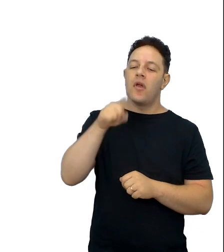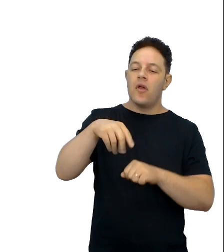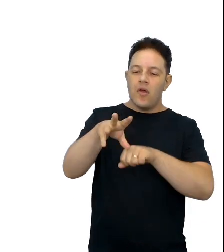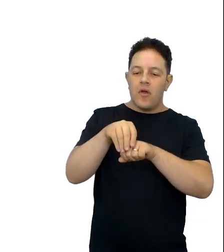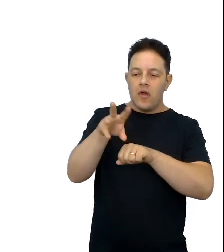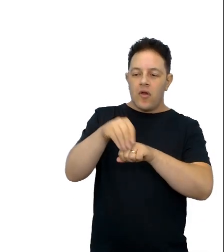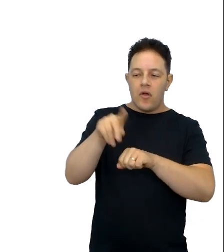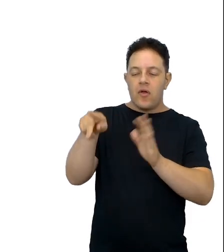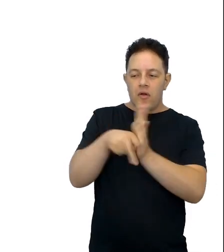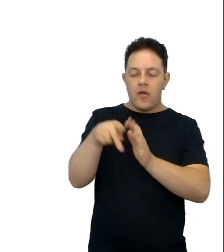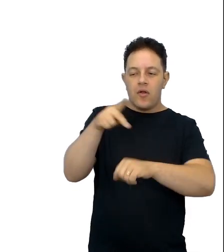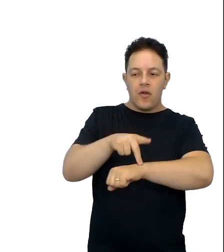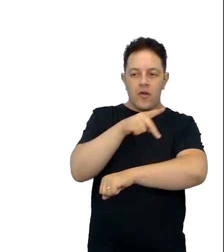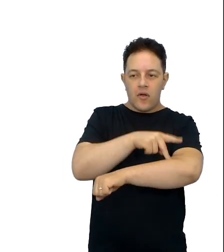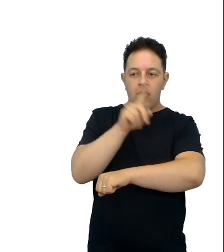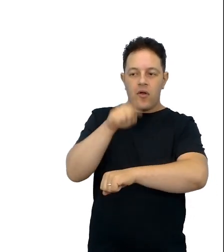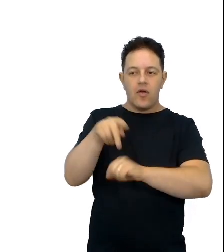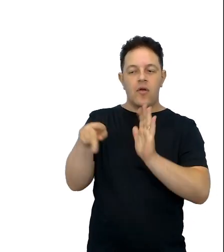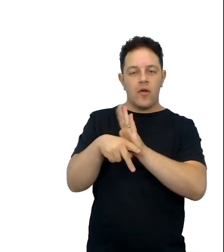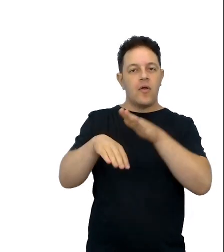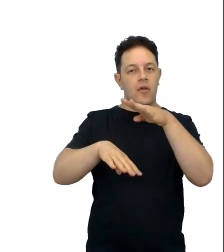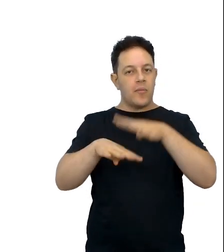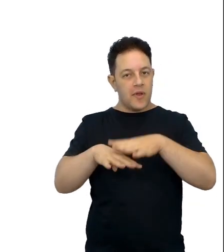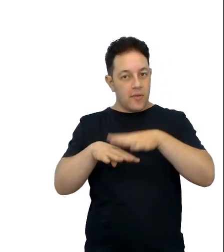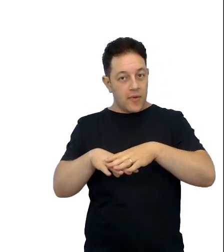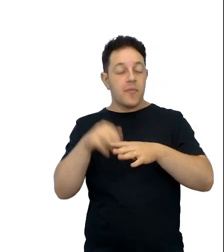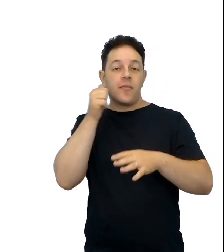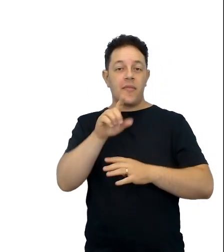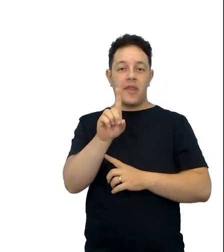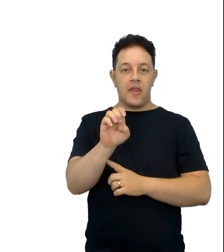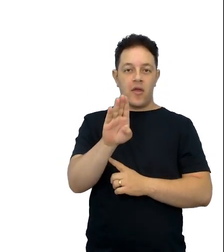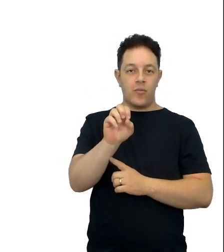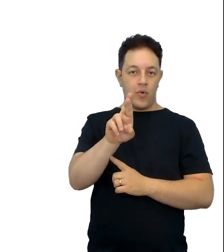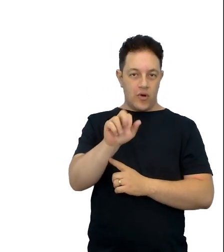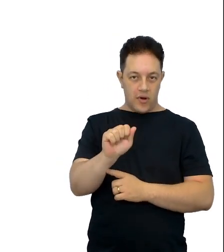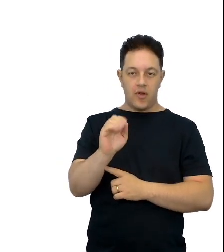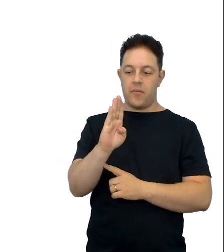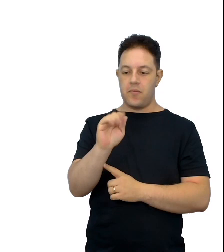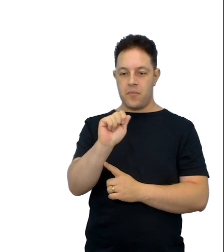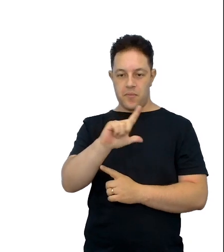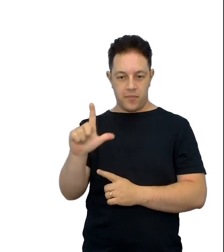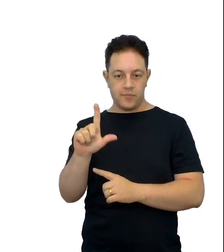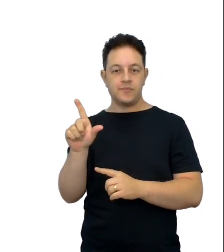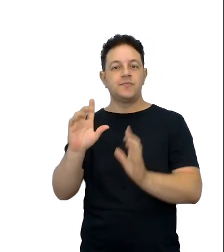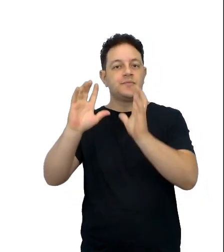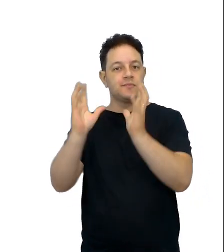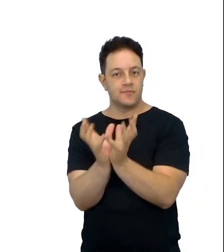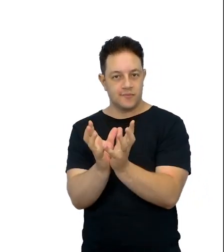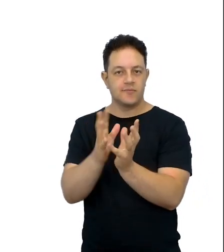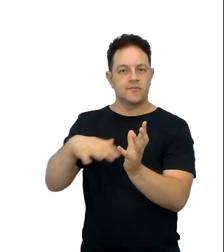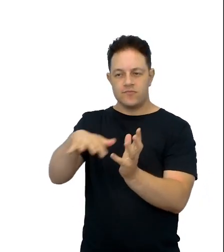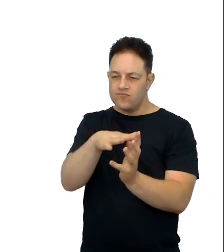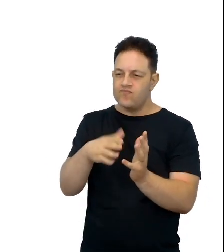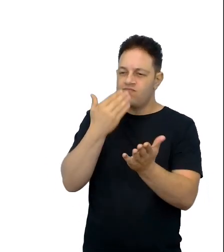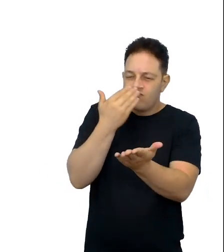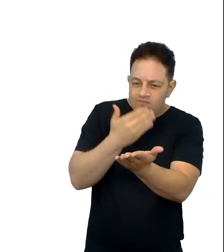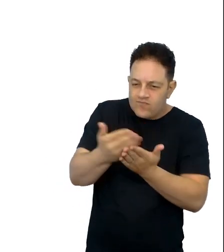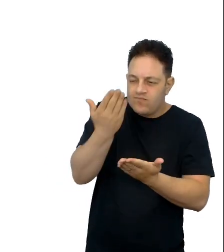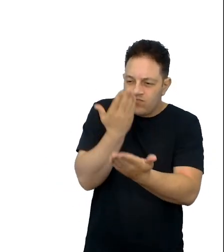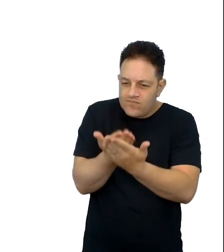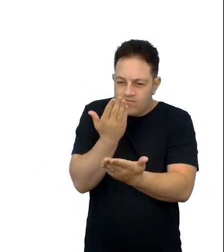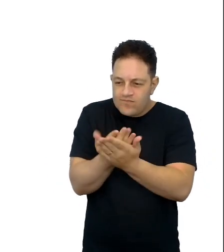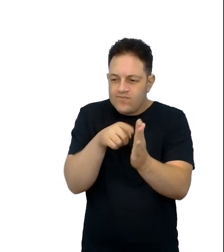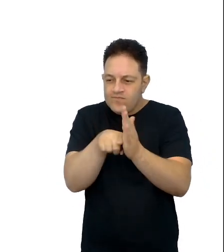conteúdo matemático. Então, a Deborah Ball, junto com uma equipe toda, né, ela começa a estudar